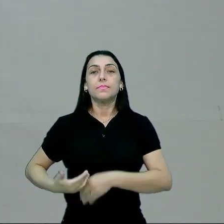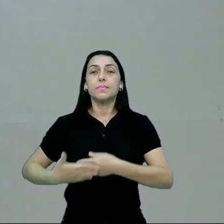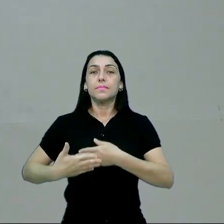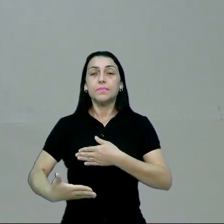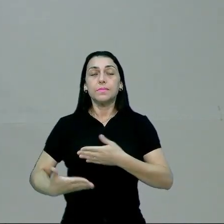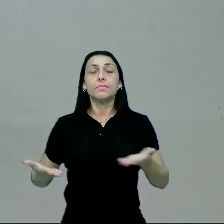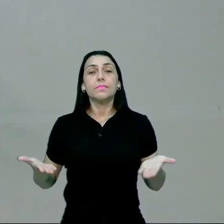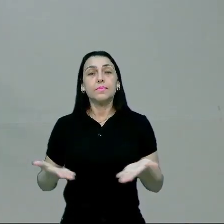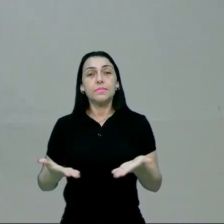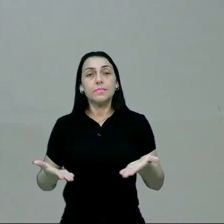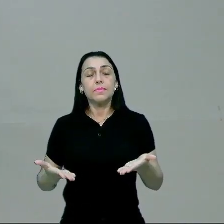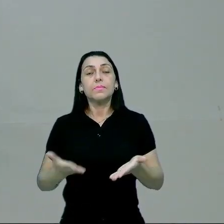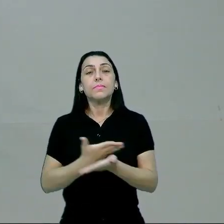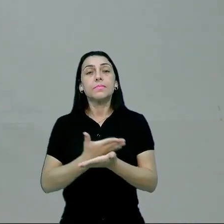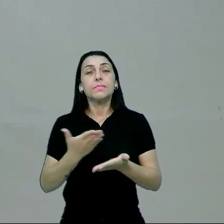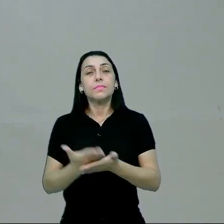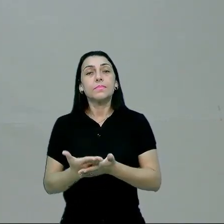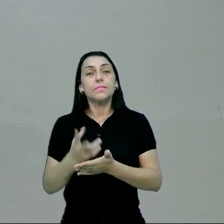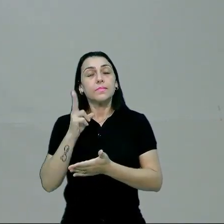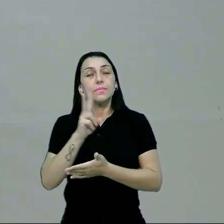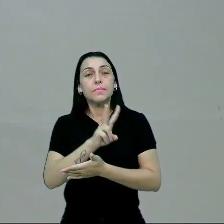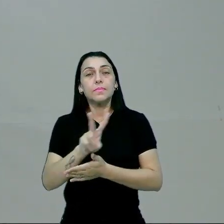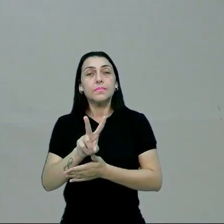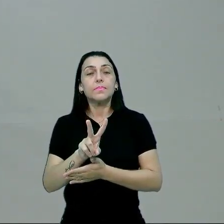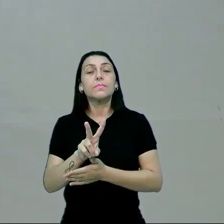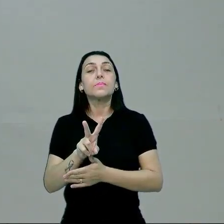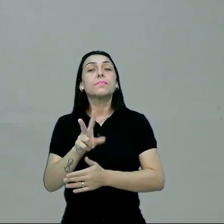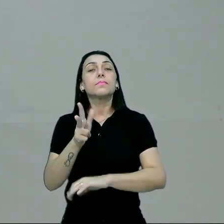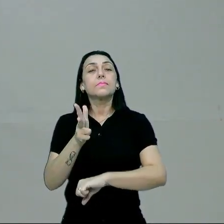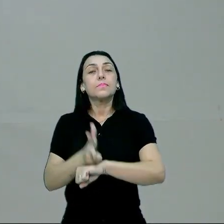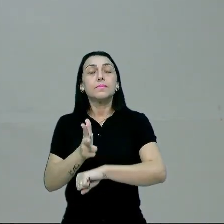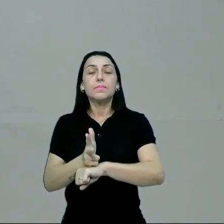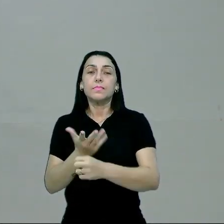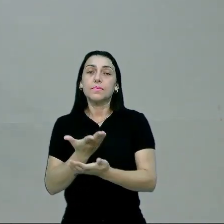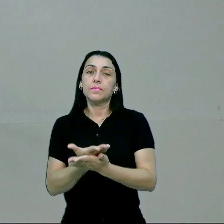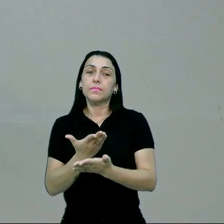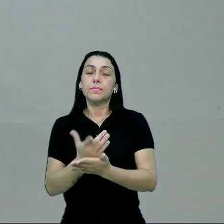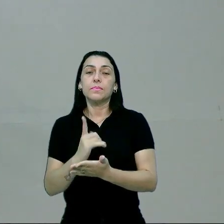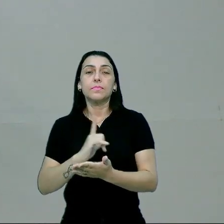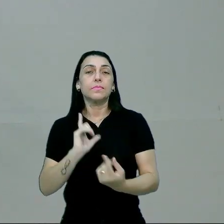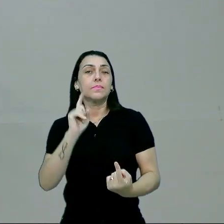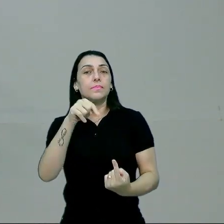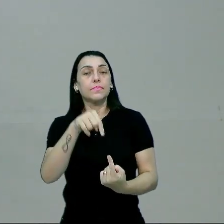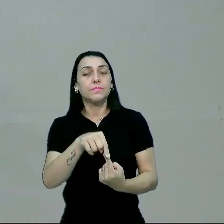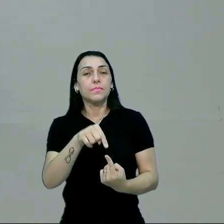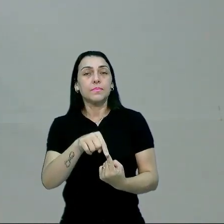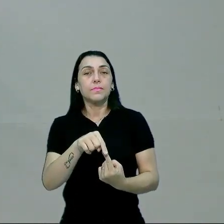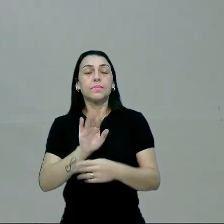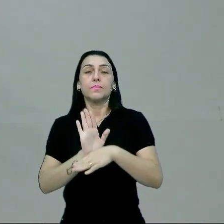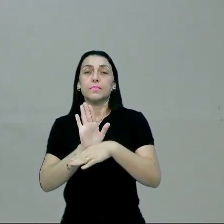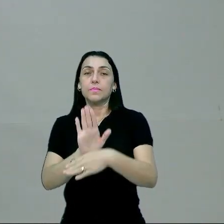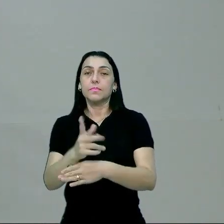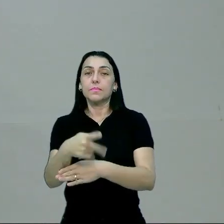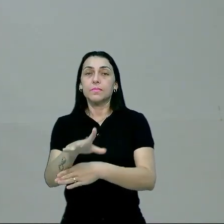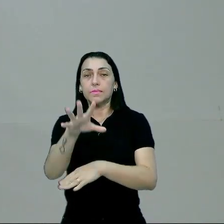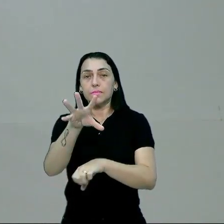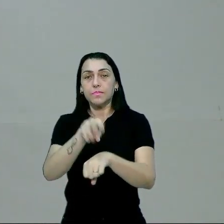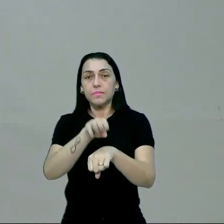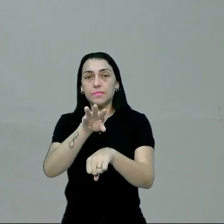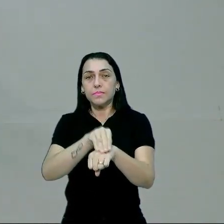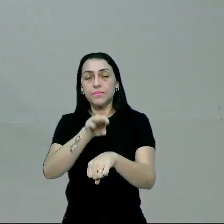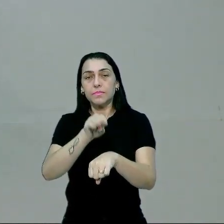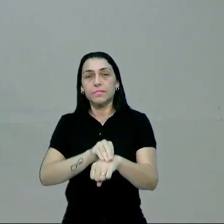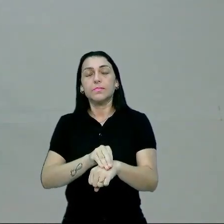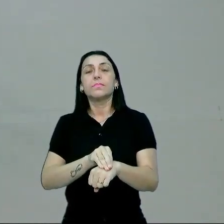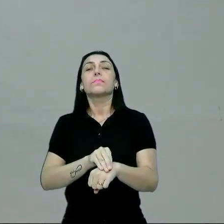partir de agora você começa a acompanhar mais uma videoaula que tem como objetivo contribuir com seu